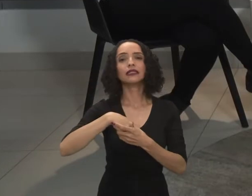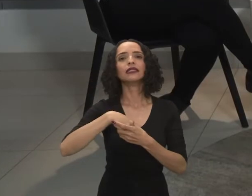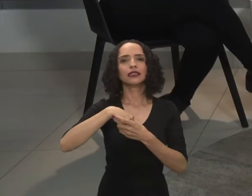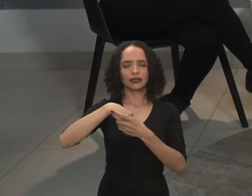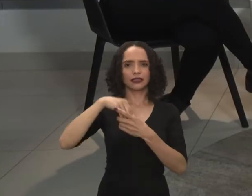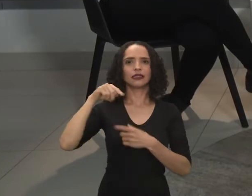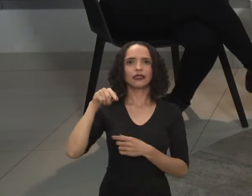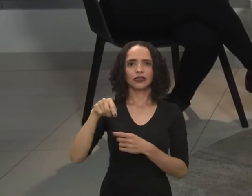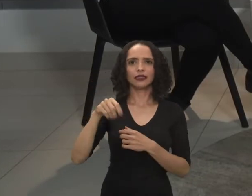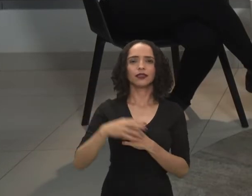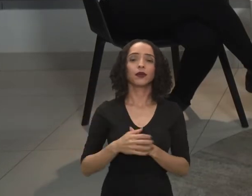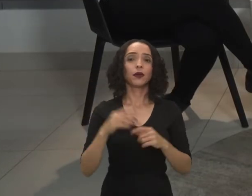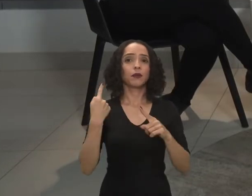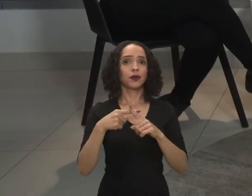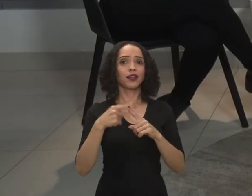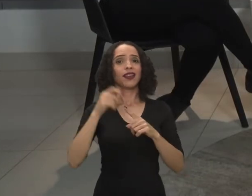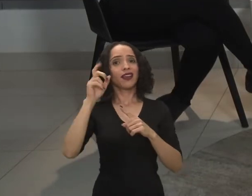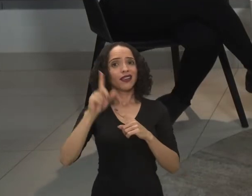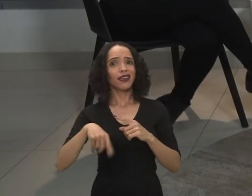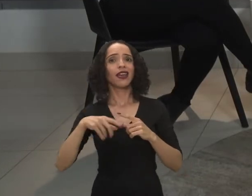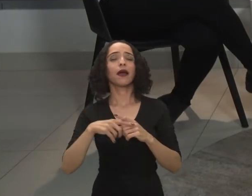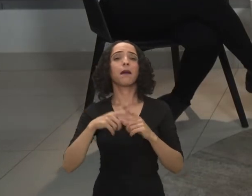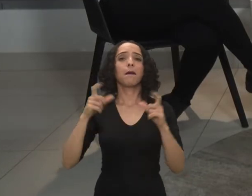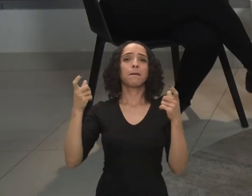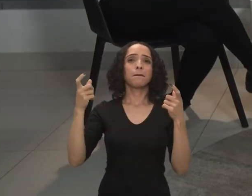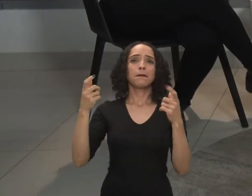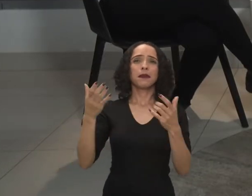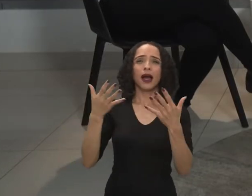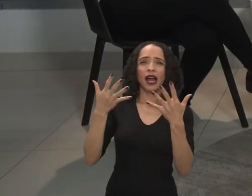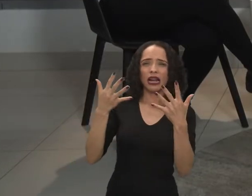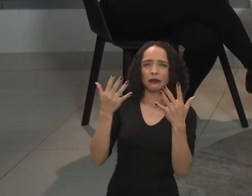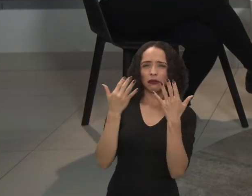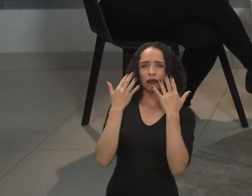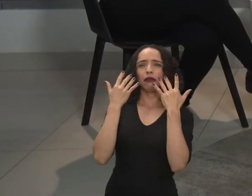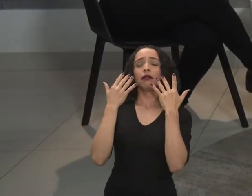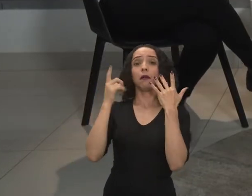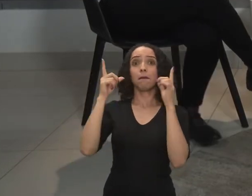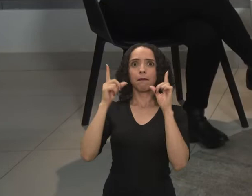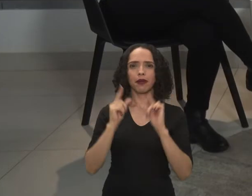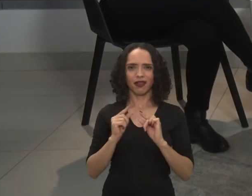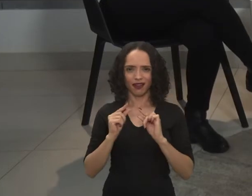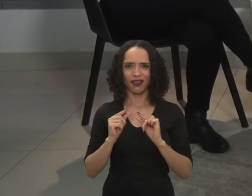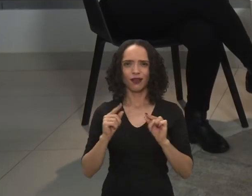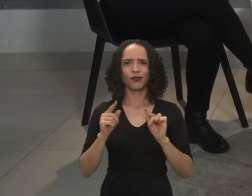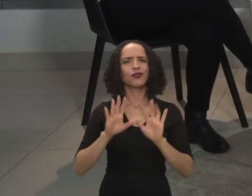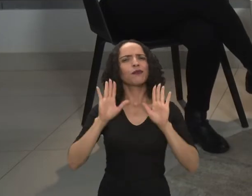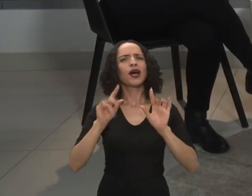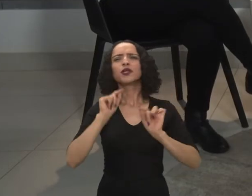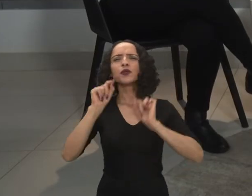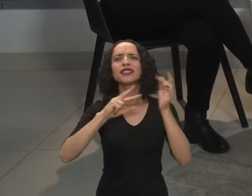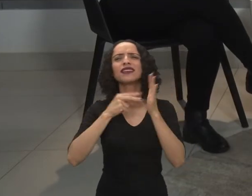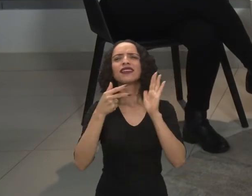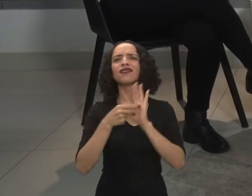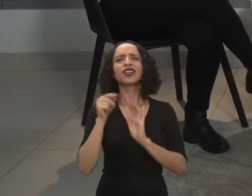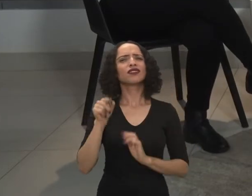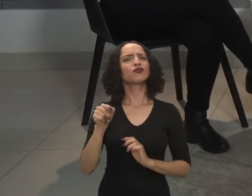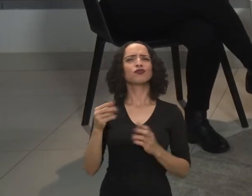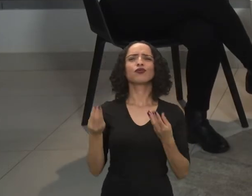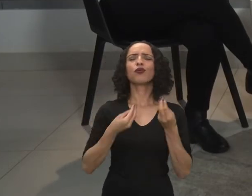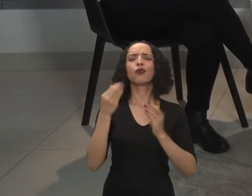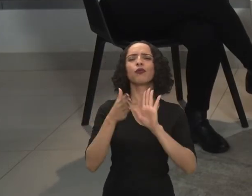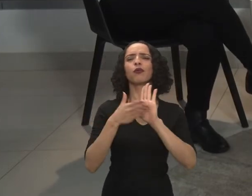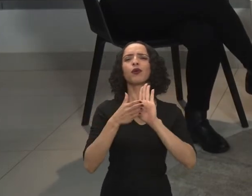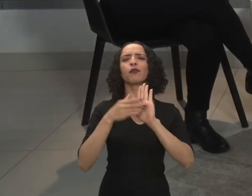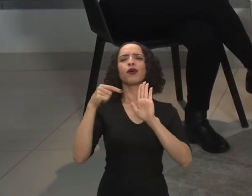de uma produção com menor impacto de geração de carbono, até explicar para o nosso público o que seria isso, né, professora? Como é que a senhora vê